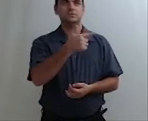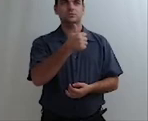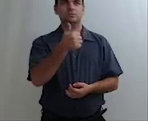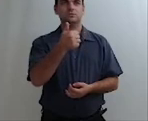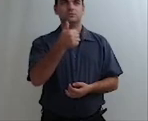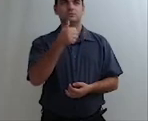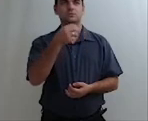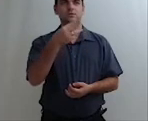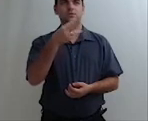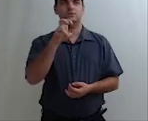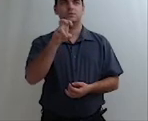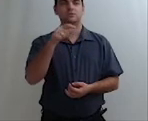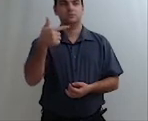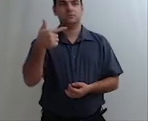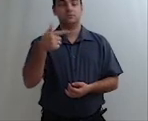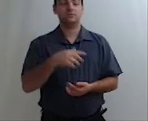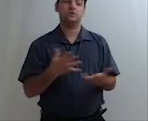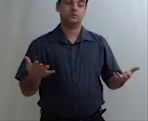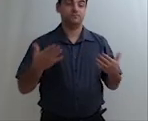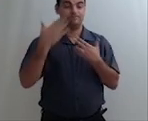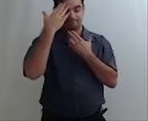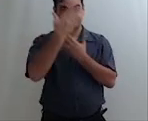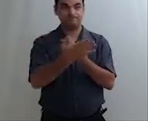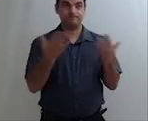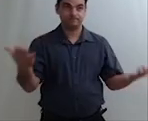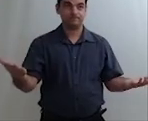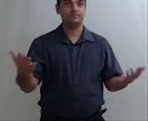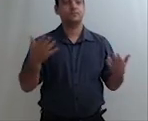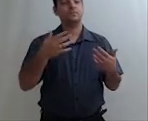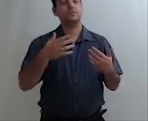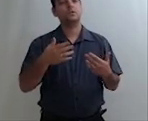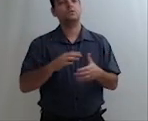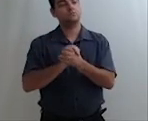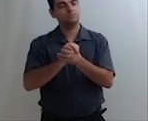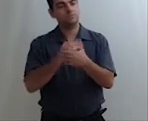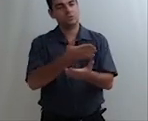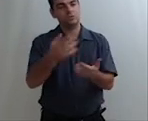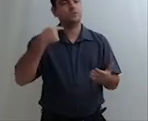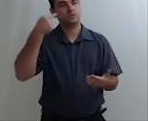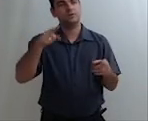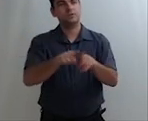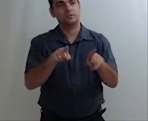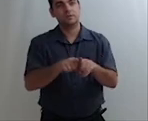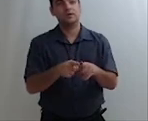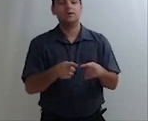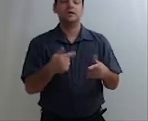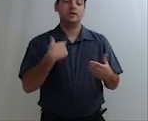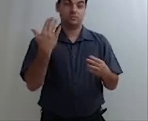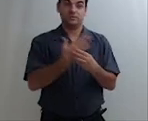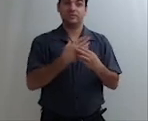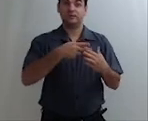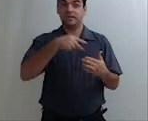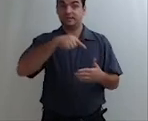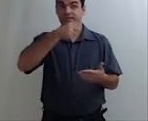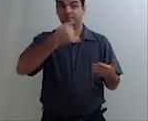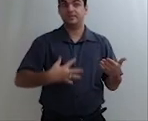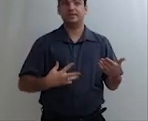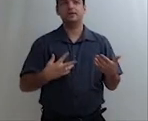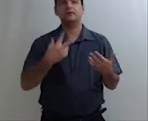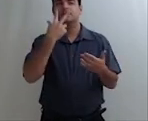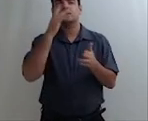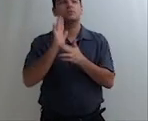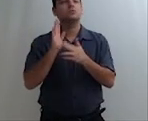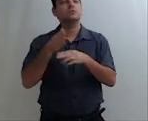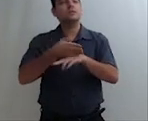adones aqui um agravo regimental foram opostos for a a interpostos no em